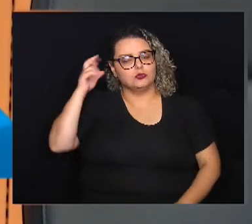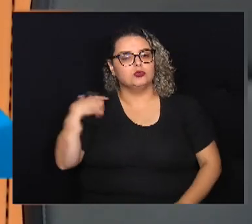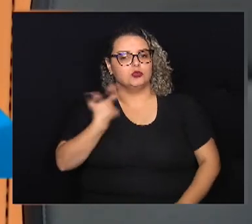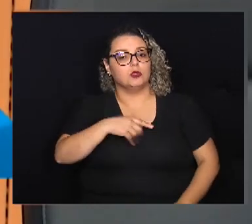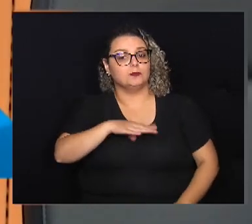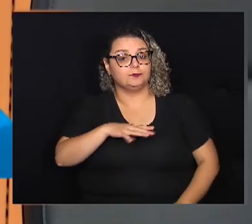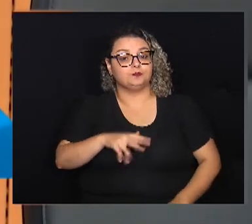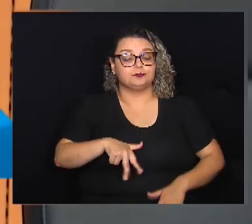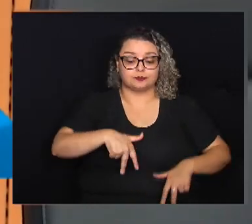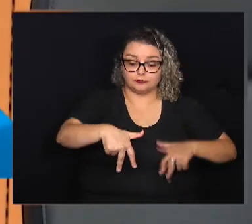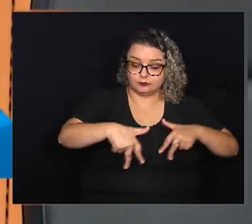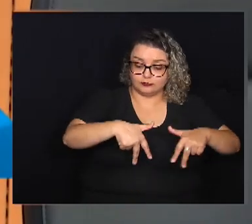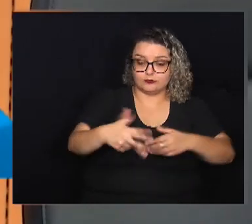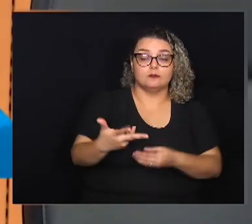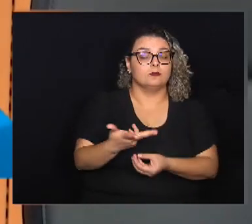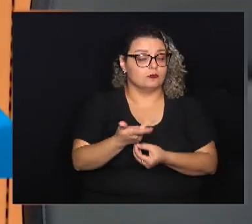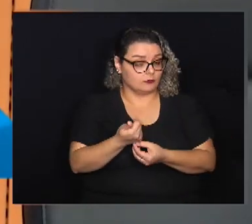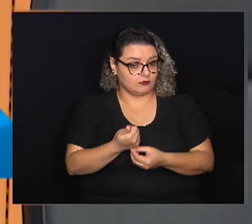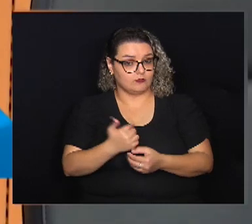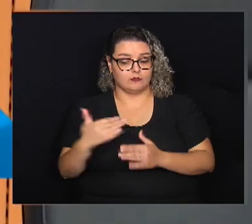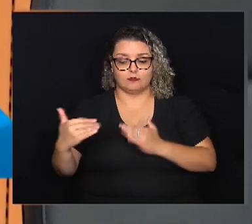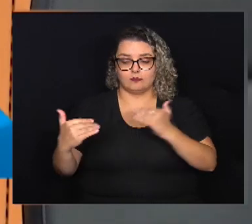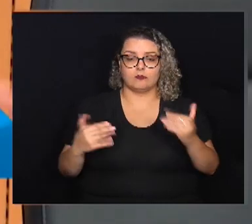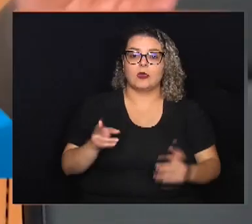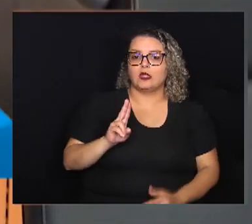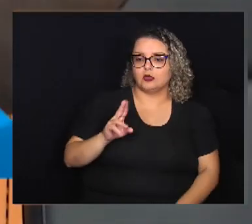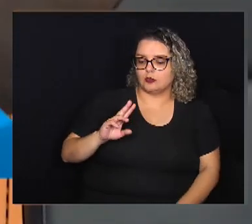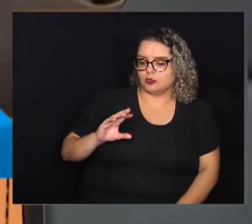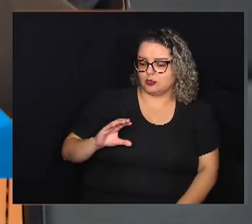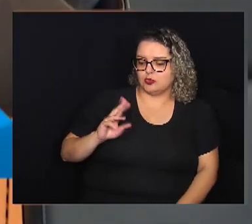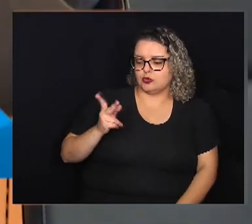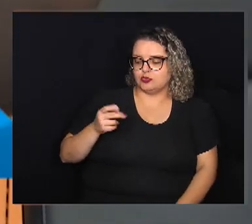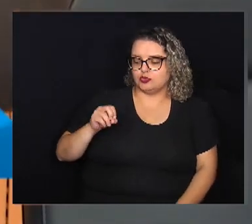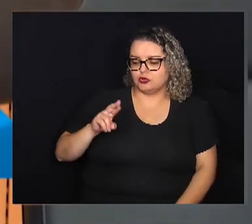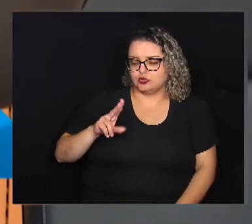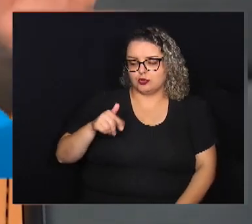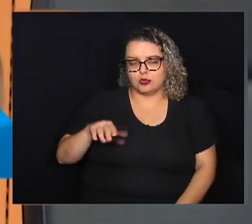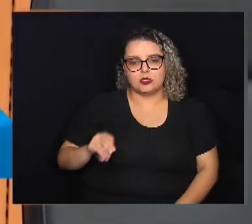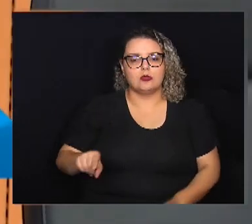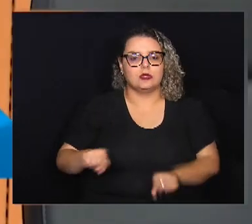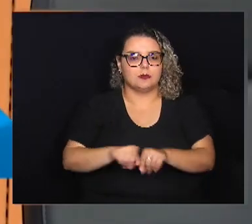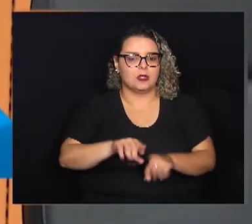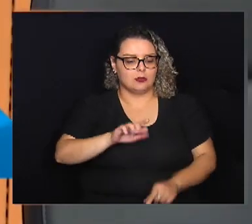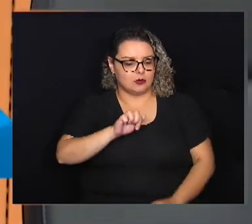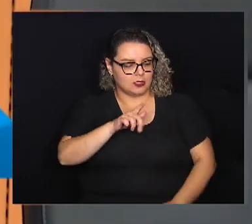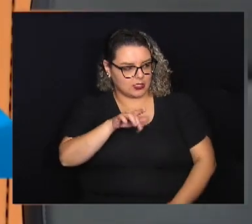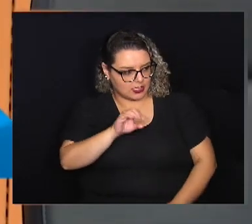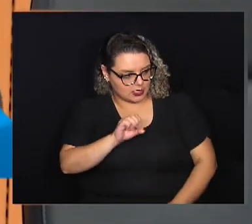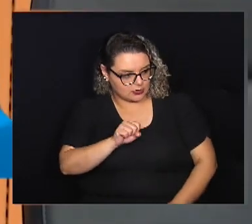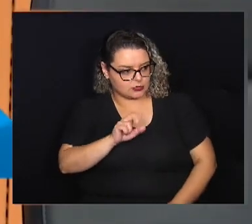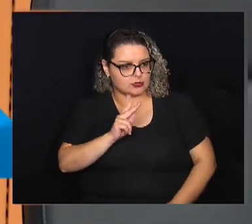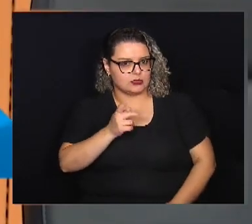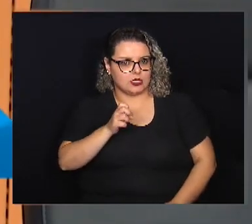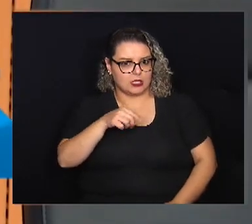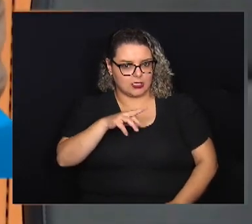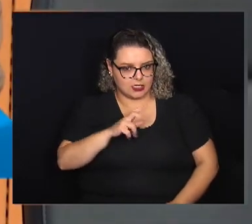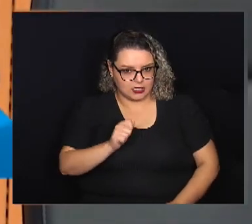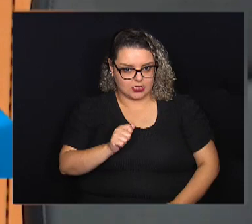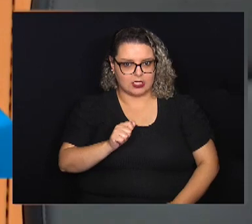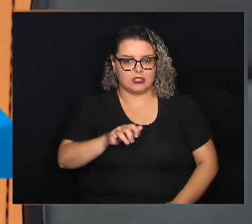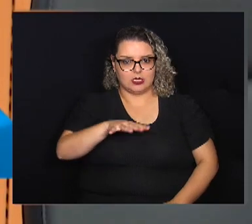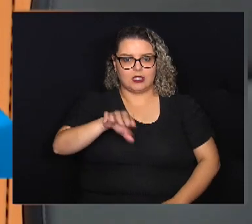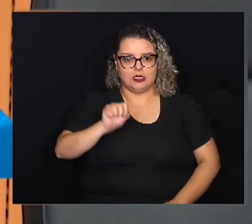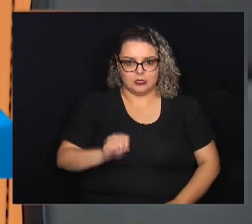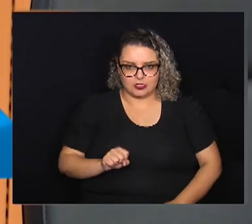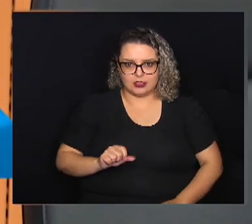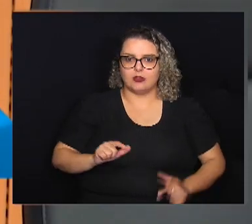artistas em nome do Chorão e do Carlos Henrique que lá da região sul lutadores também batalhadores